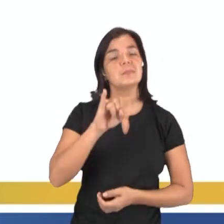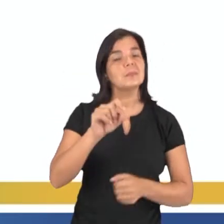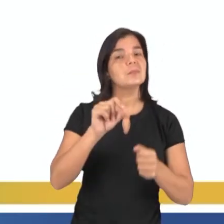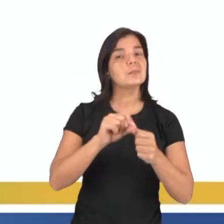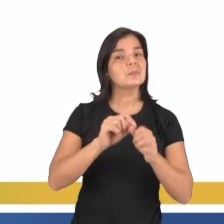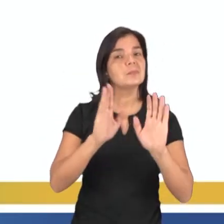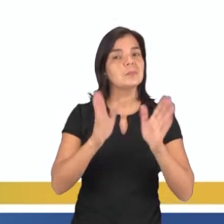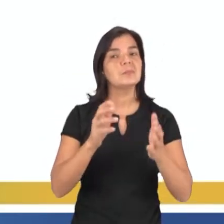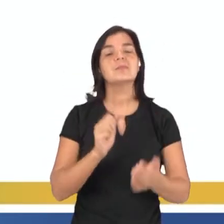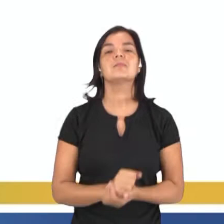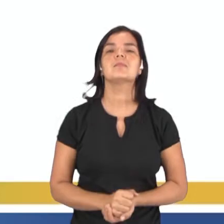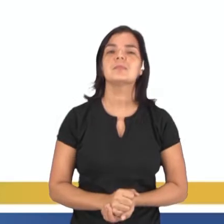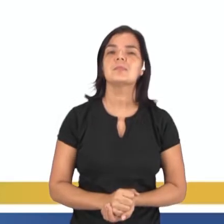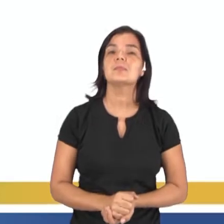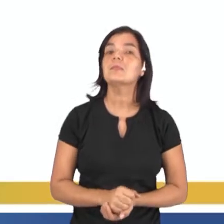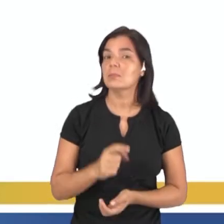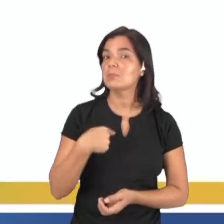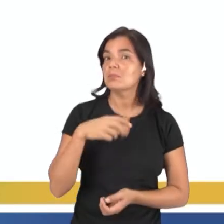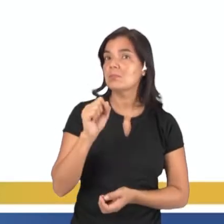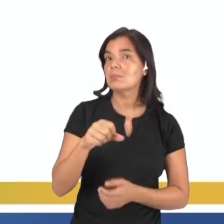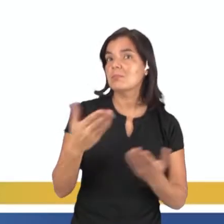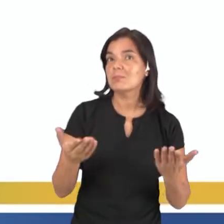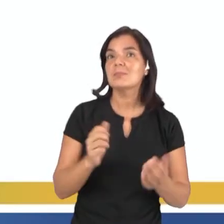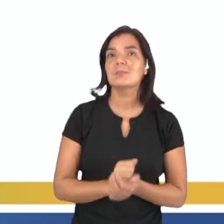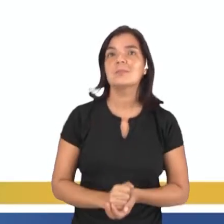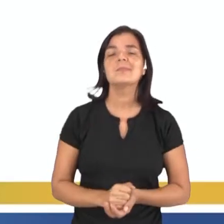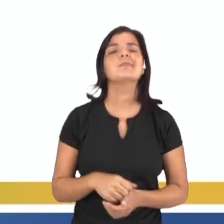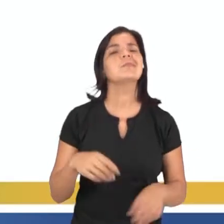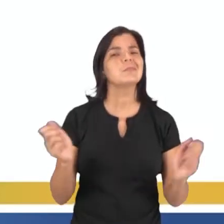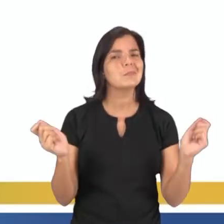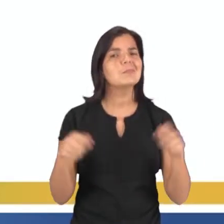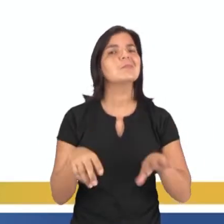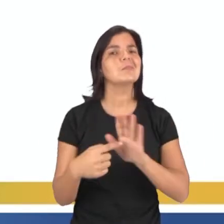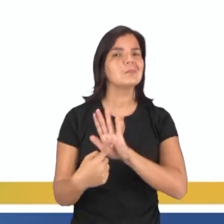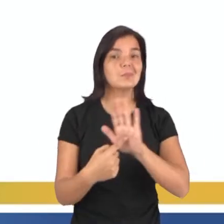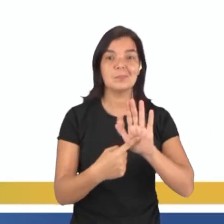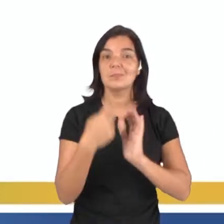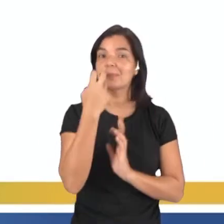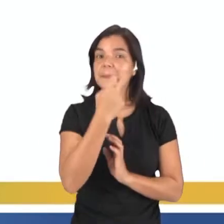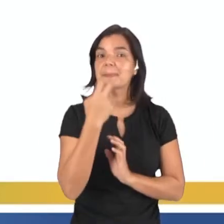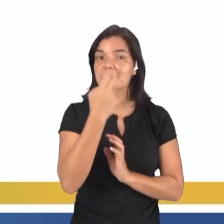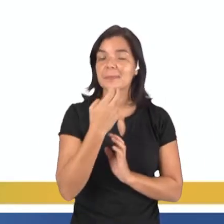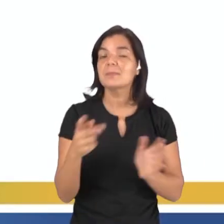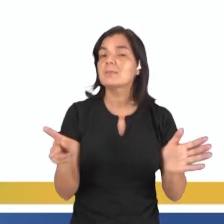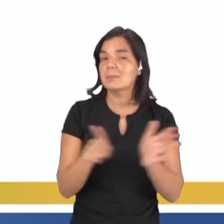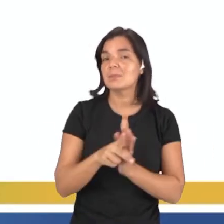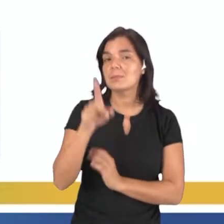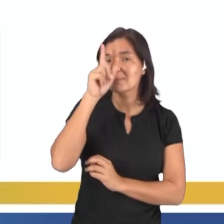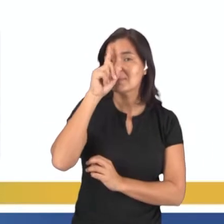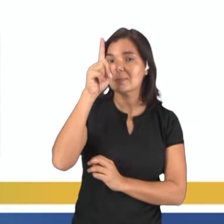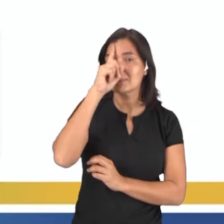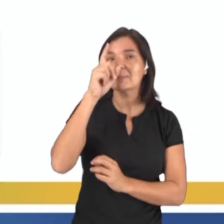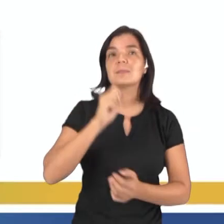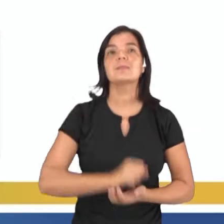fez isso, tá? Se sim, né? Então, você provavelmente fez uma apresentação oral, que faz parte do nosso dia a